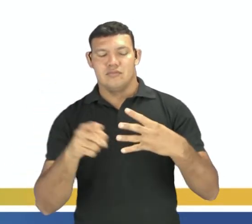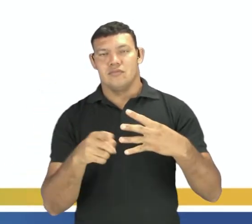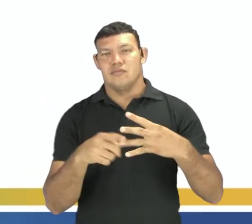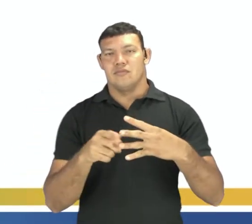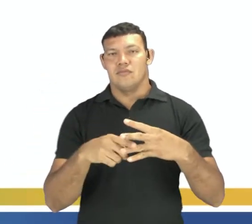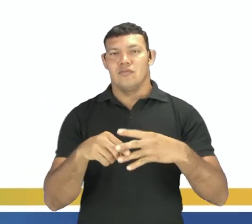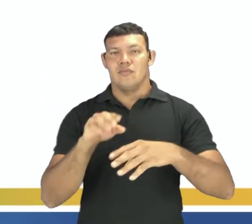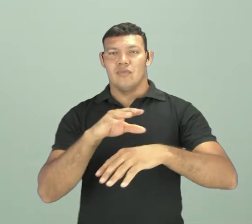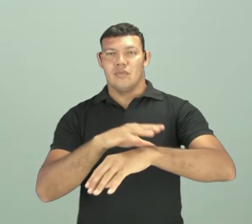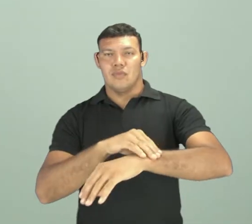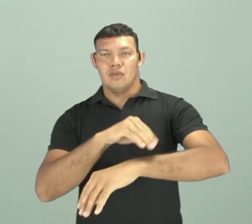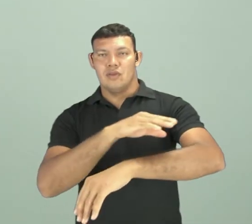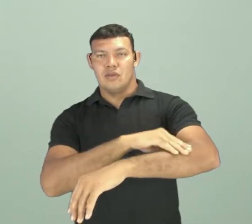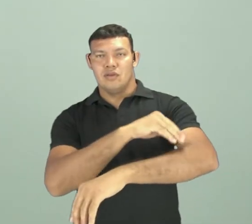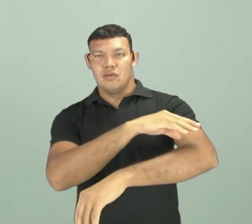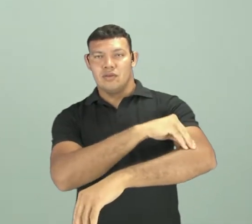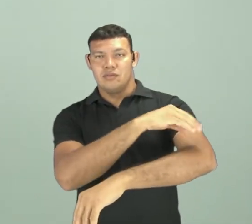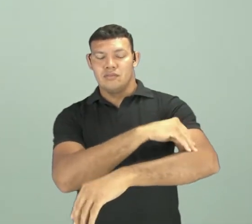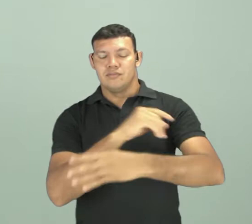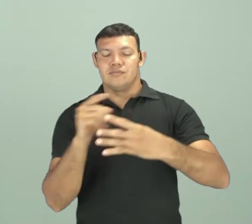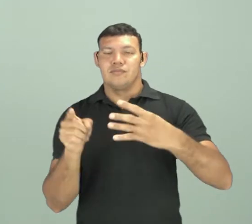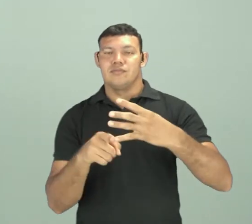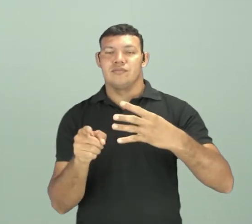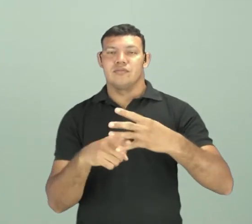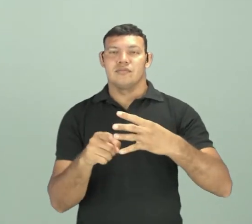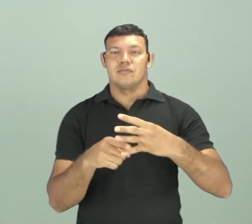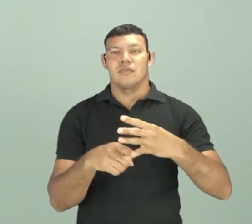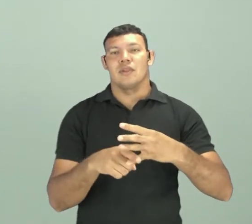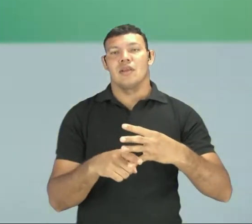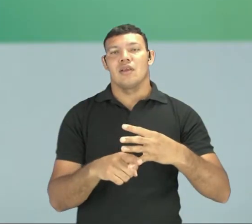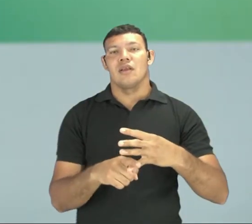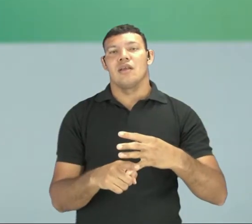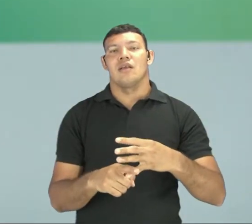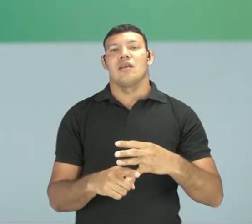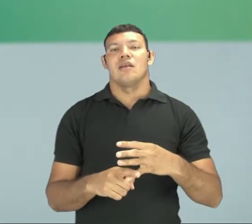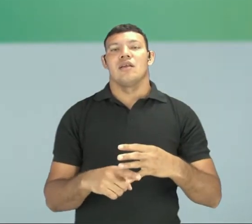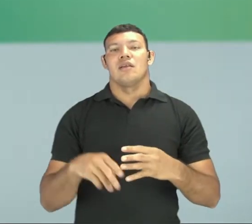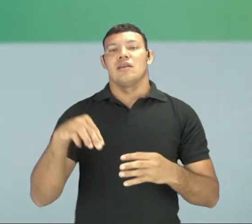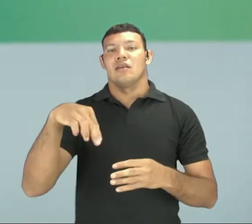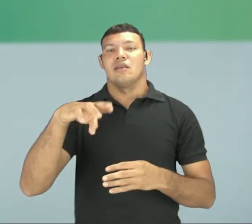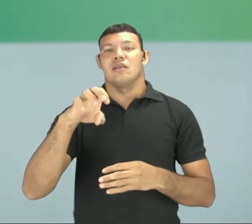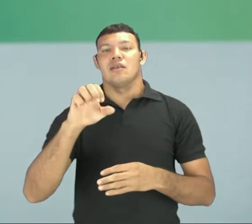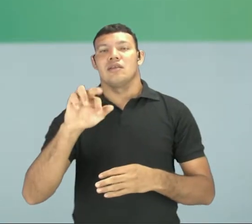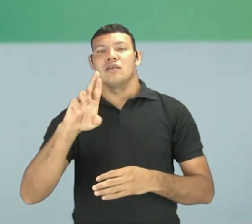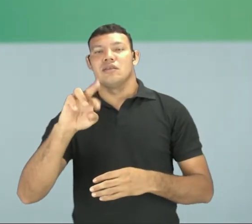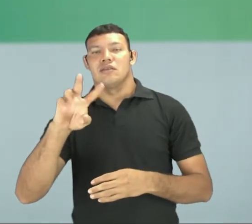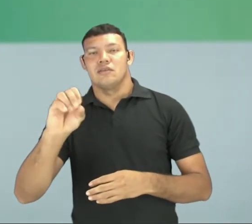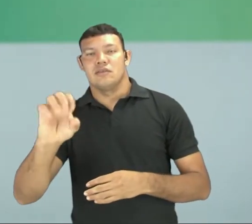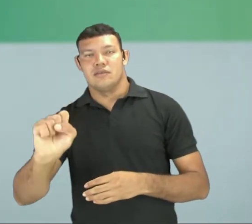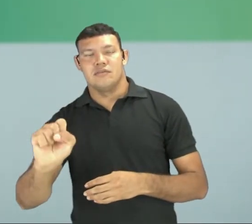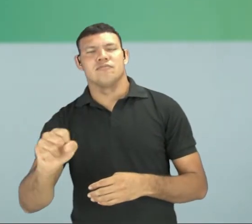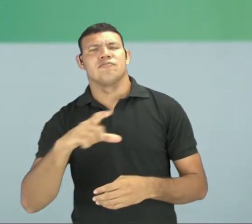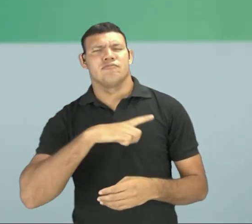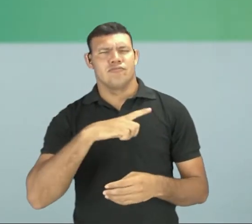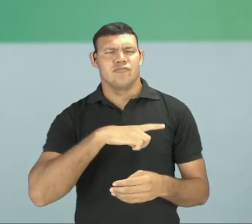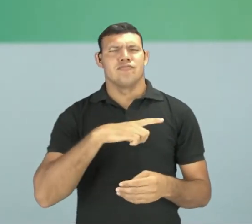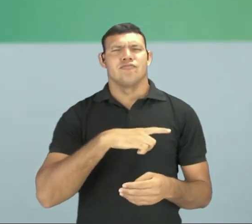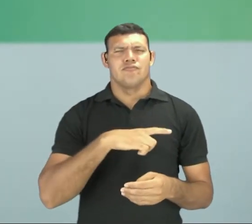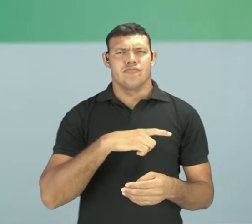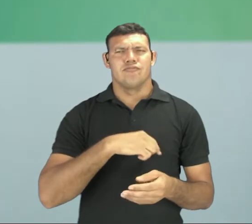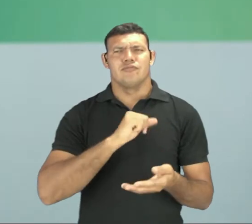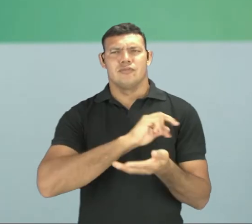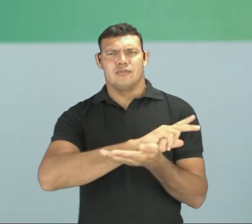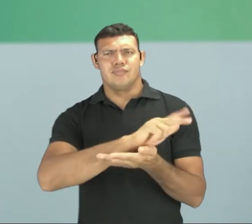estar estudando hoje nessa aula. E cada um desses tipos principais, eles apresentam variações. Um